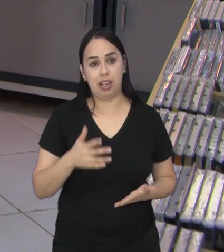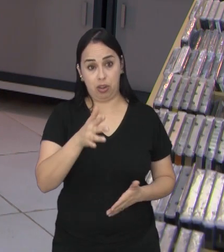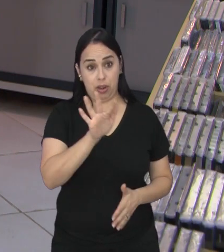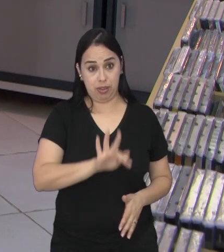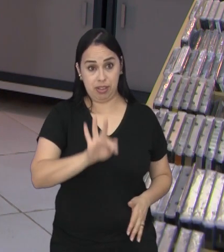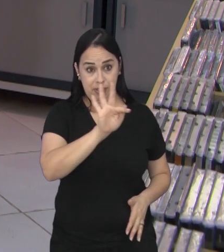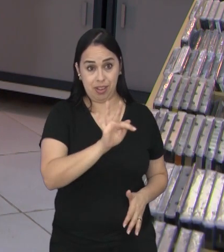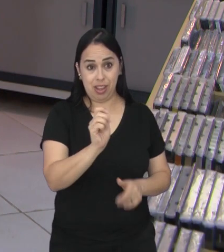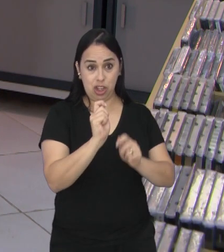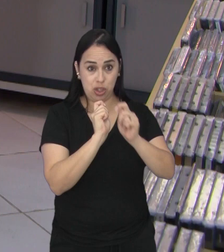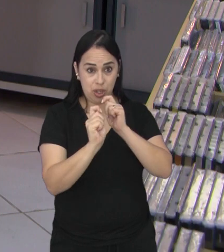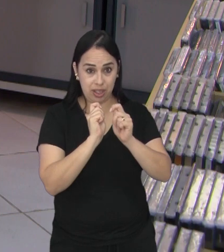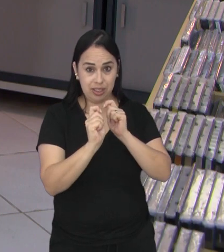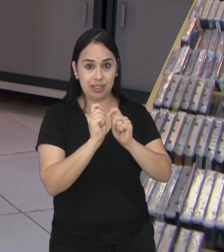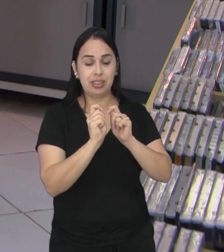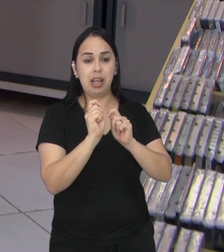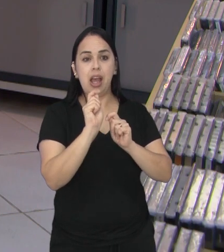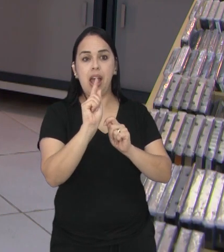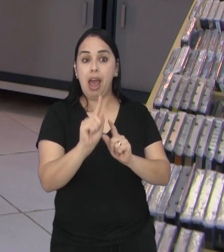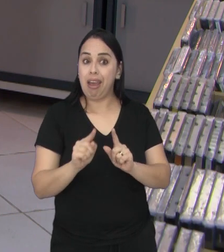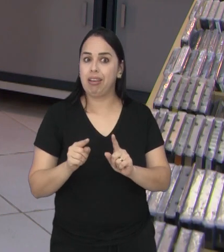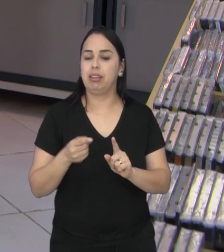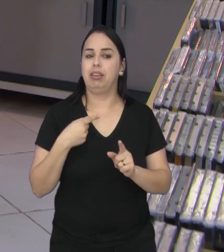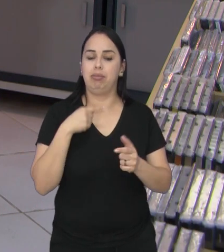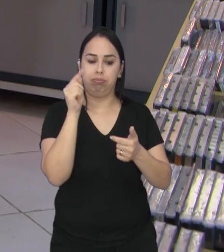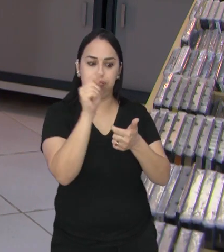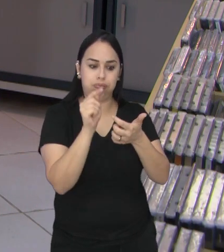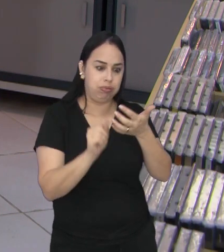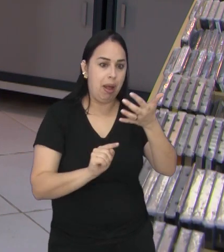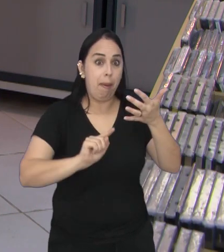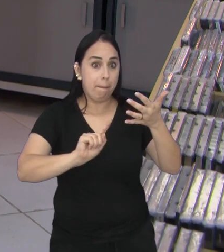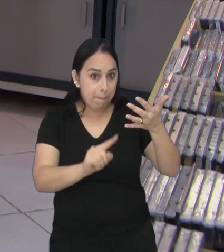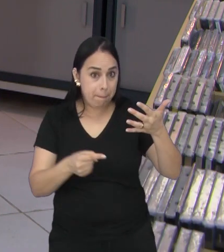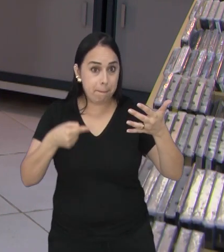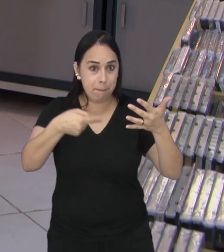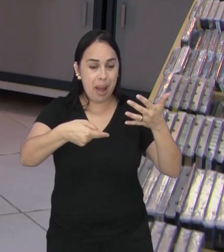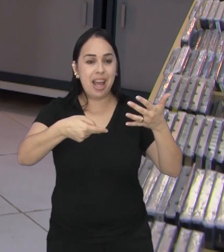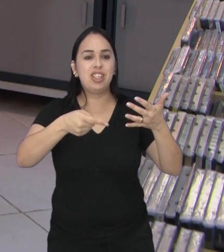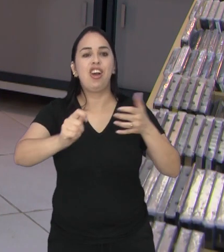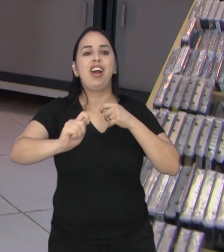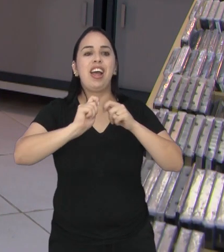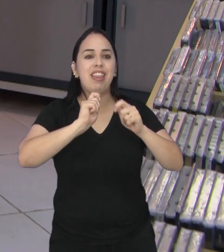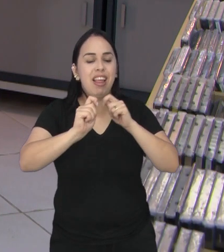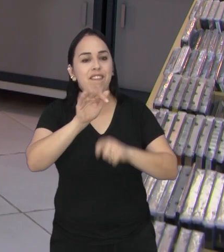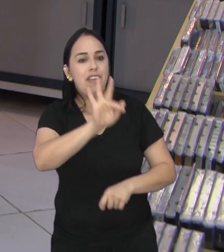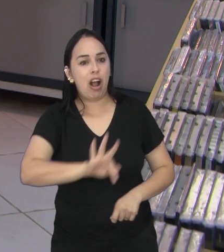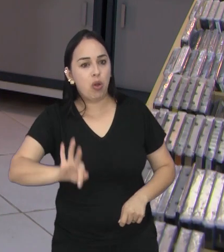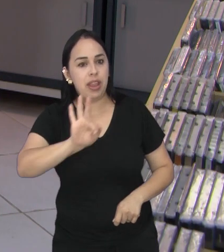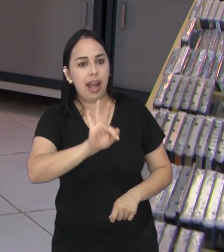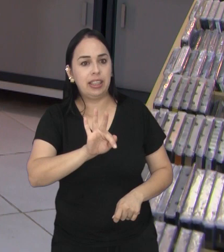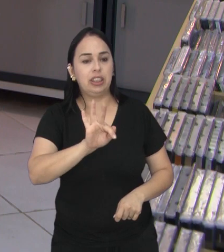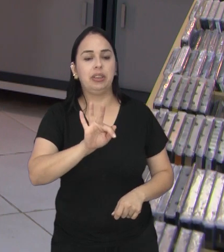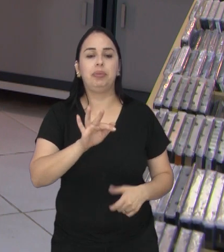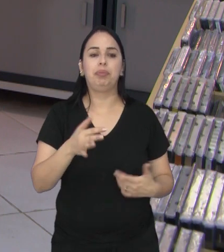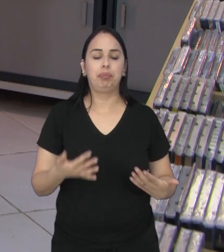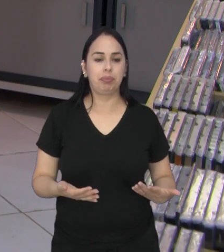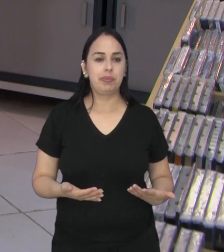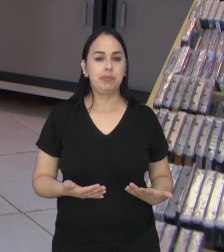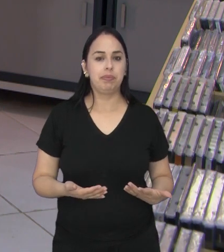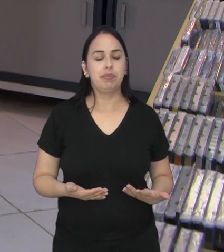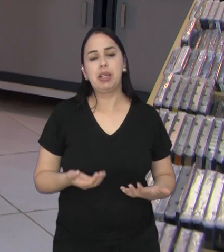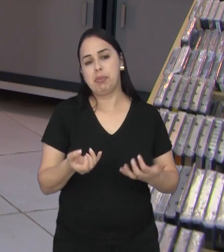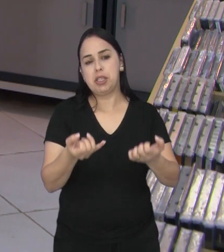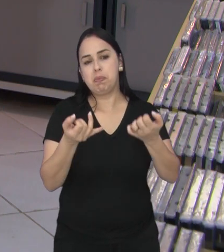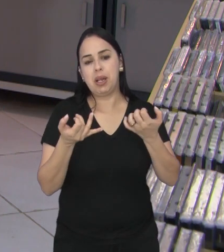faculdade de jornalismo, né? Também mais uma coisa, e tá aí, você falou que está produtora cultural. E